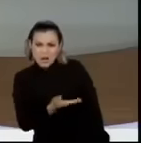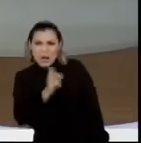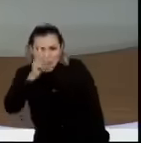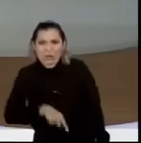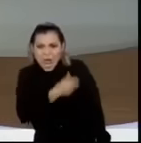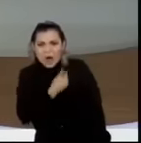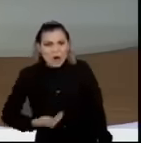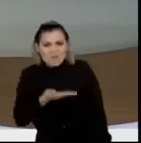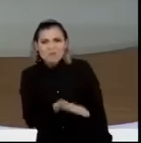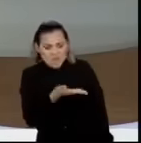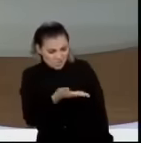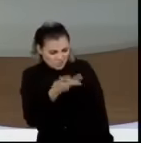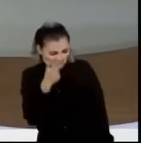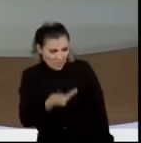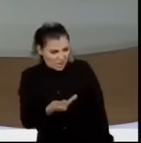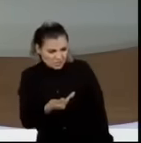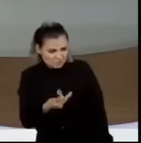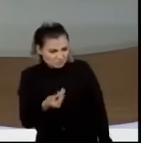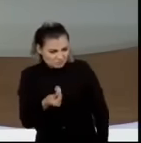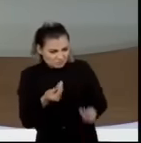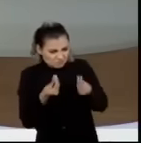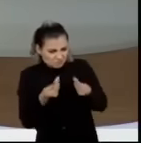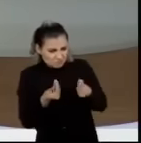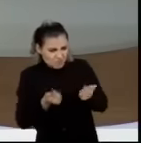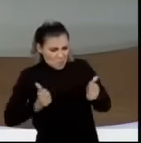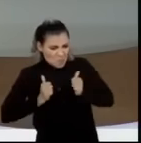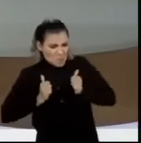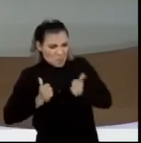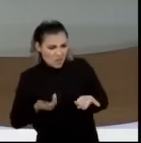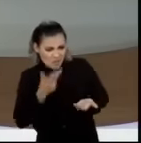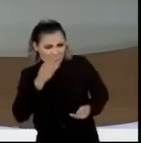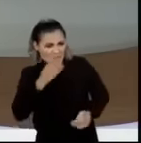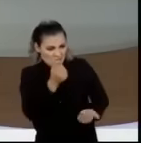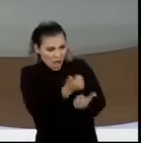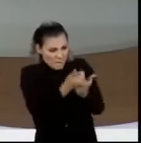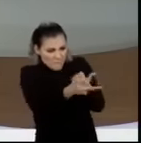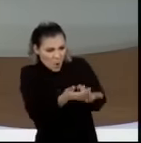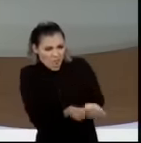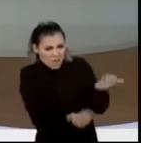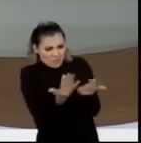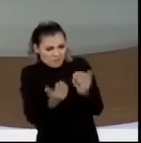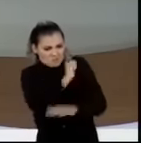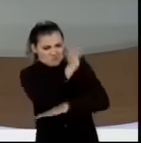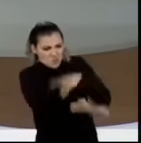governo institucionalmente leniente com o desmate.